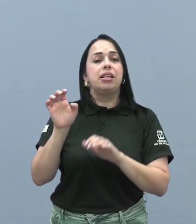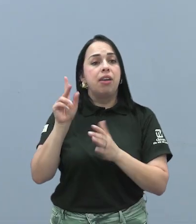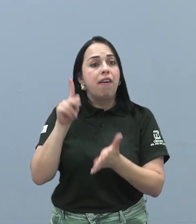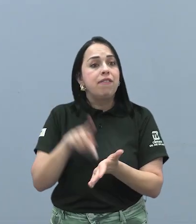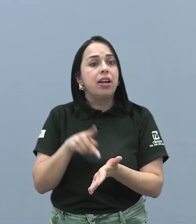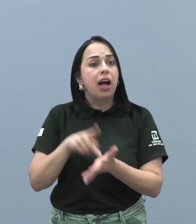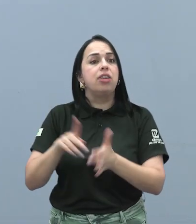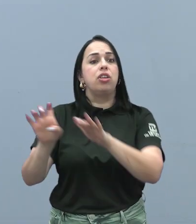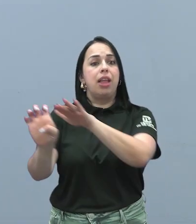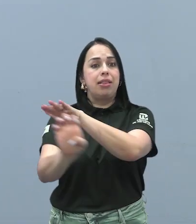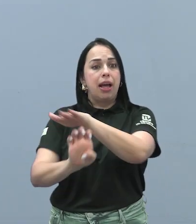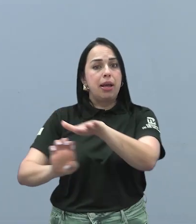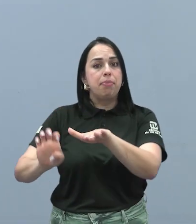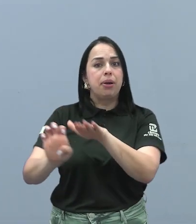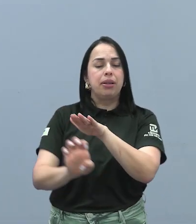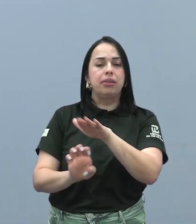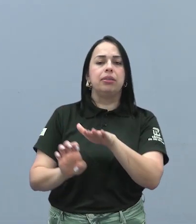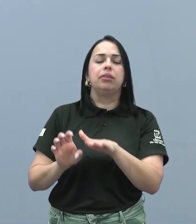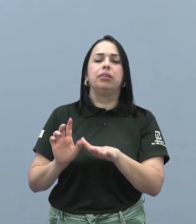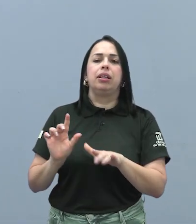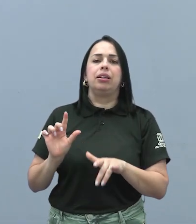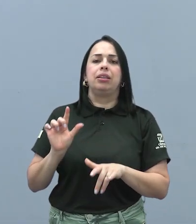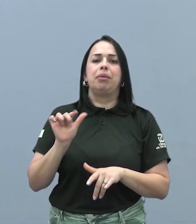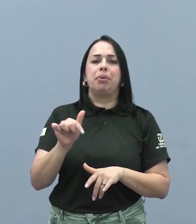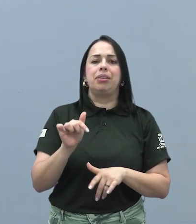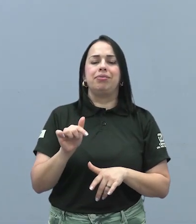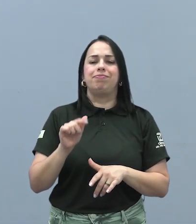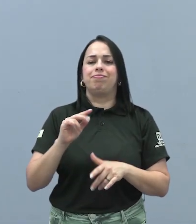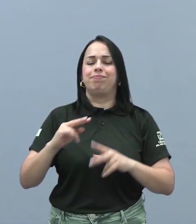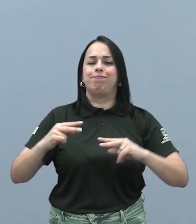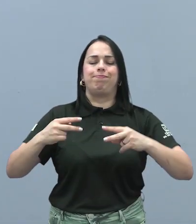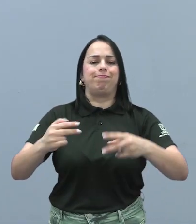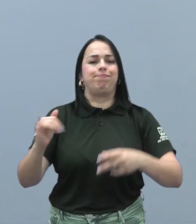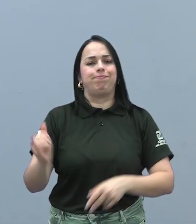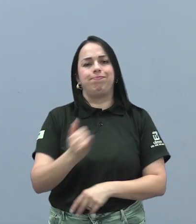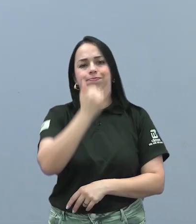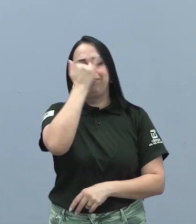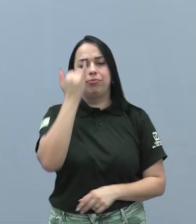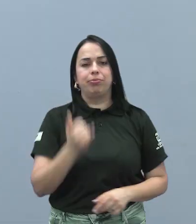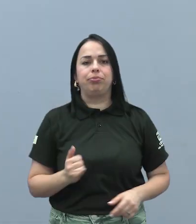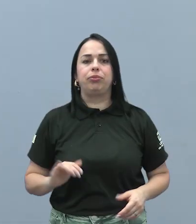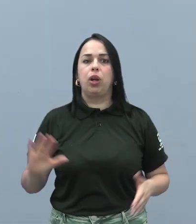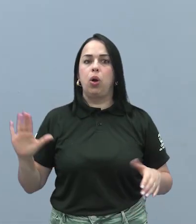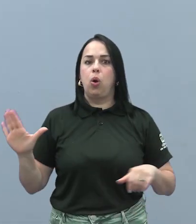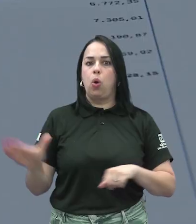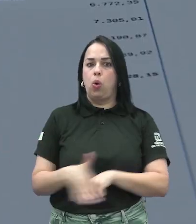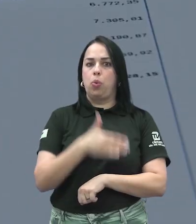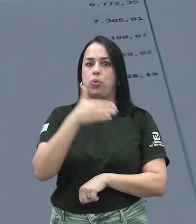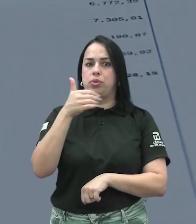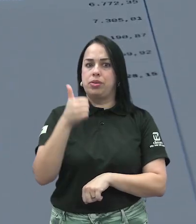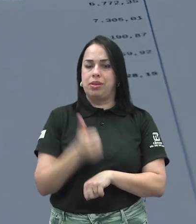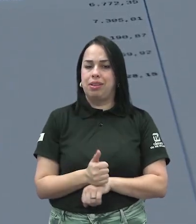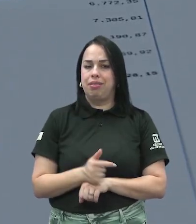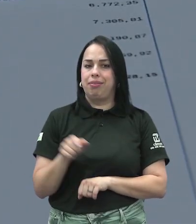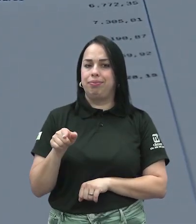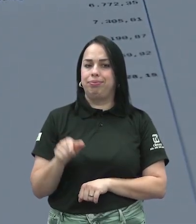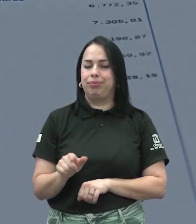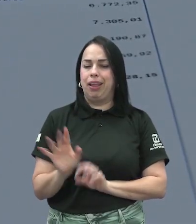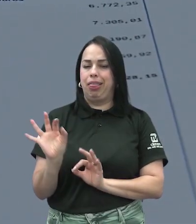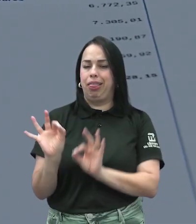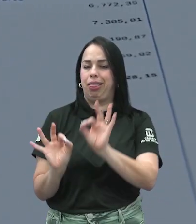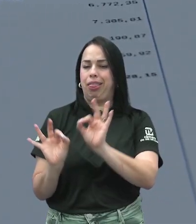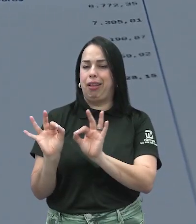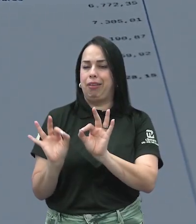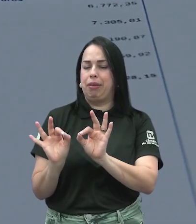você está recebendo é oficial, é institucional, para que você não habilite nada no seu celular de forma indevida. Os golpes têm sido